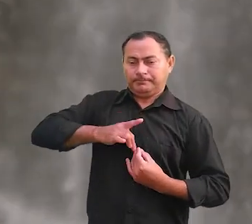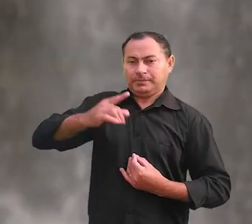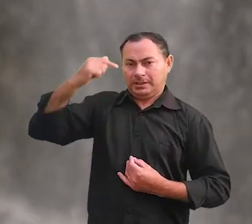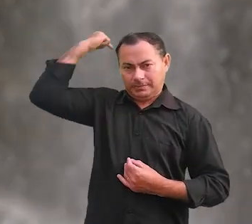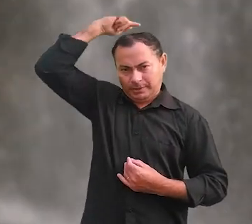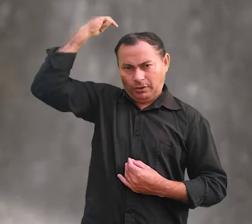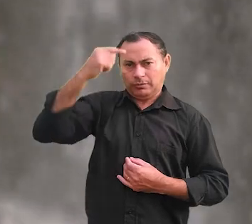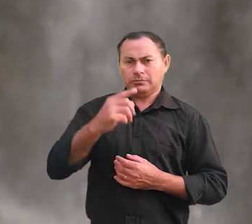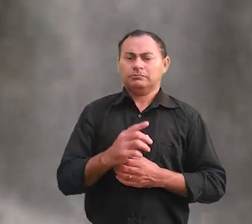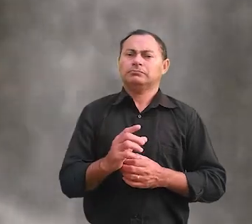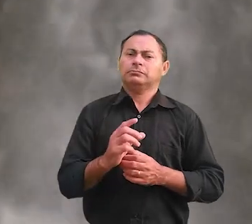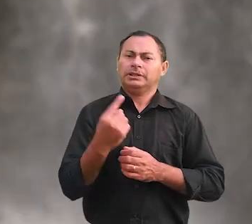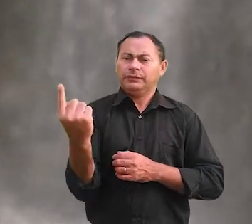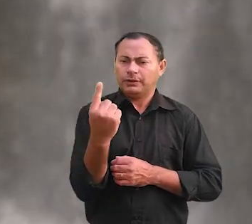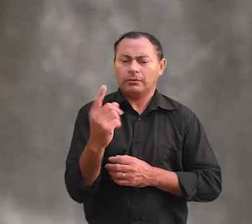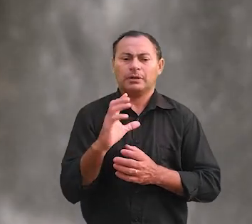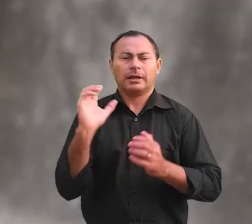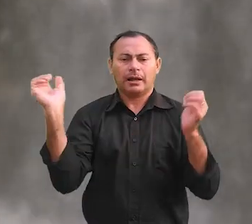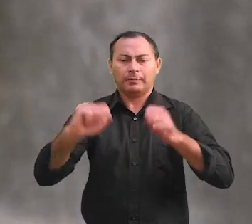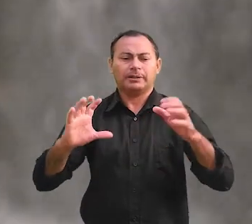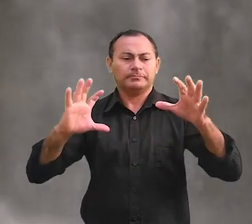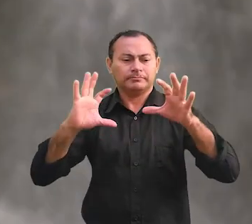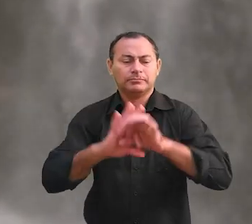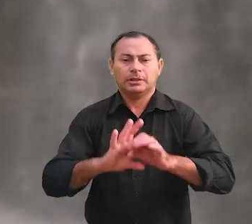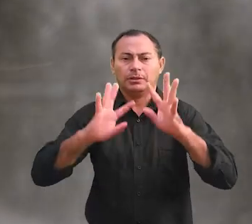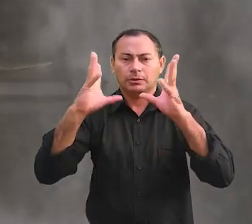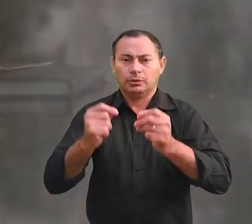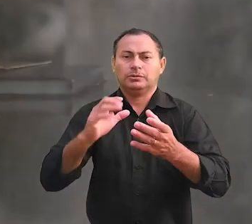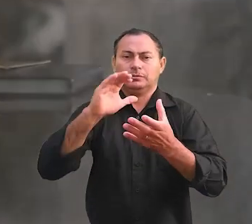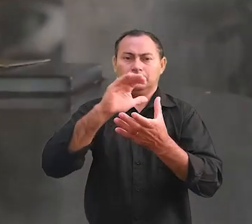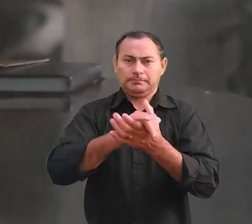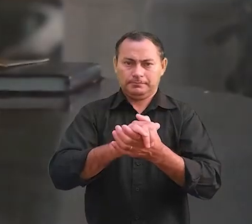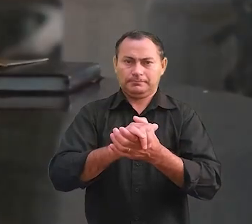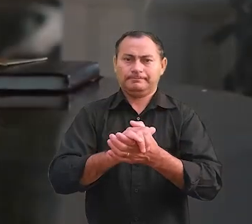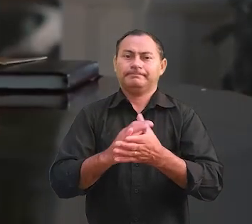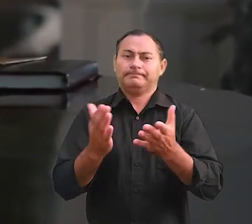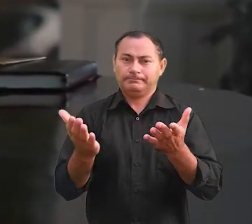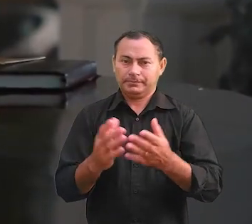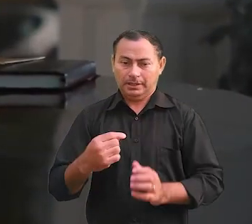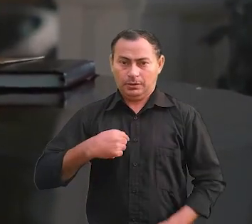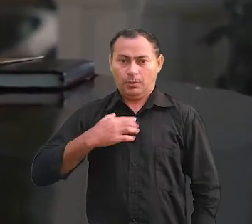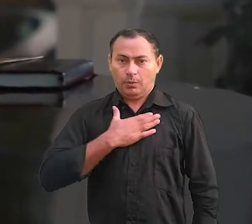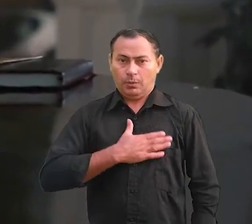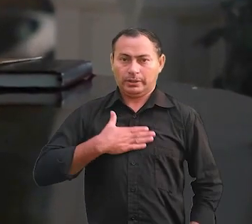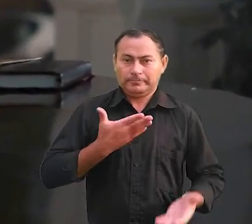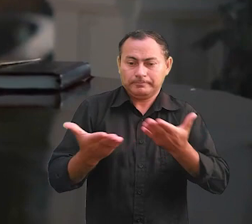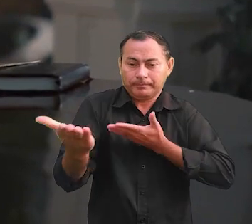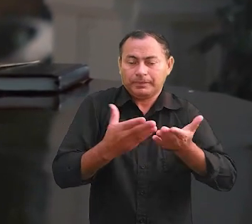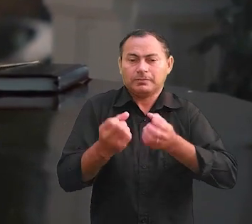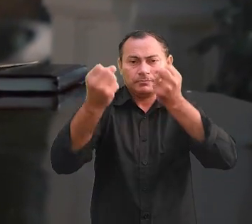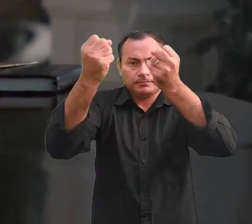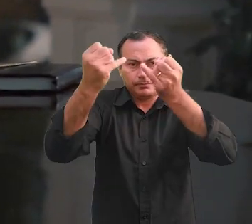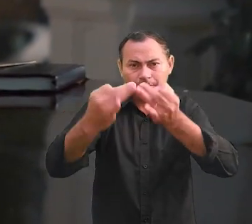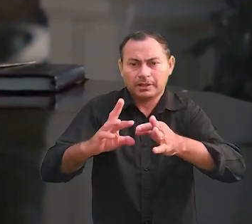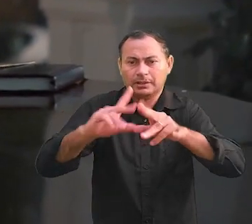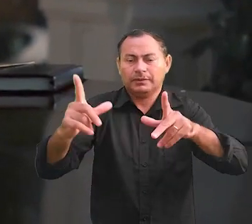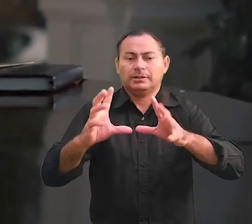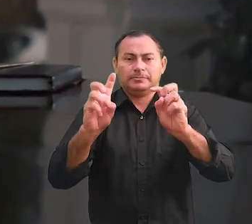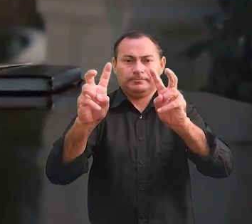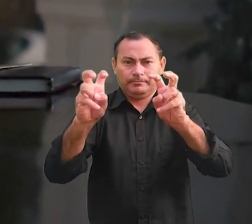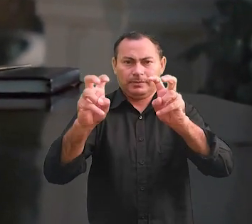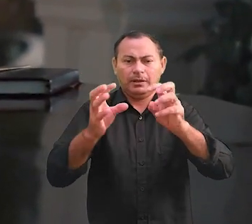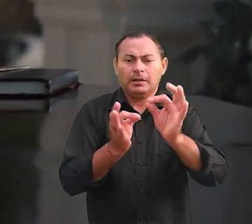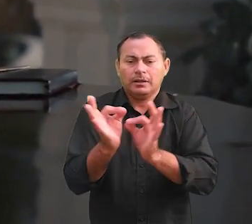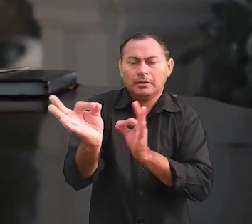individual capaz de agrupar todos os verbos do casamento Oi eu gostaria de compartilhar uma abordagem